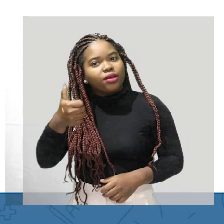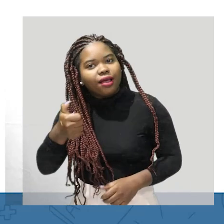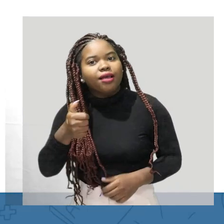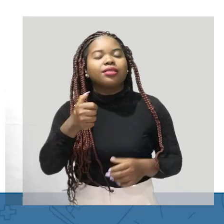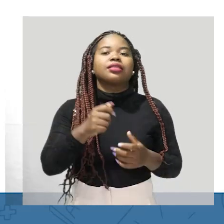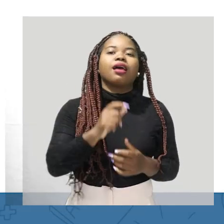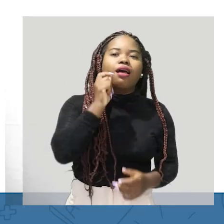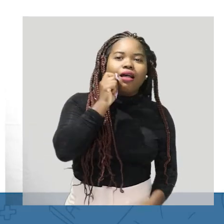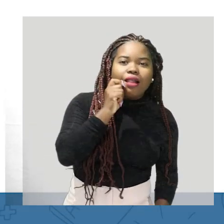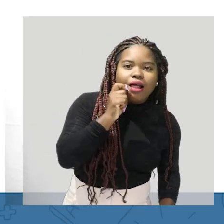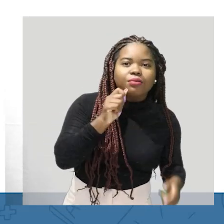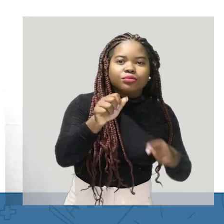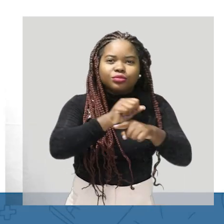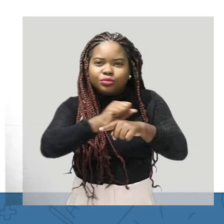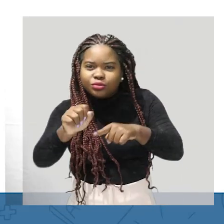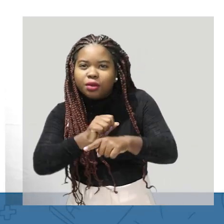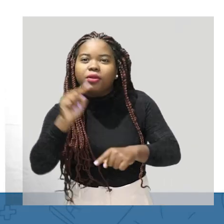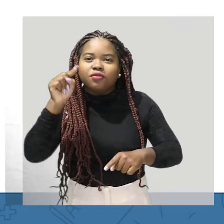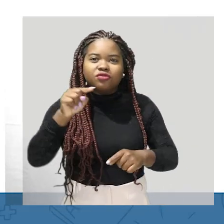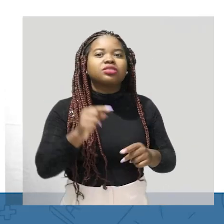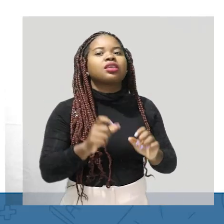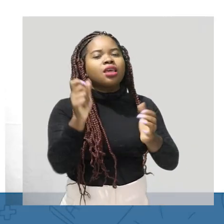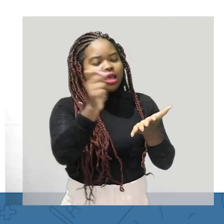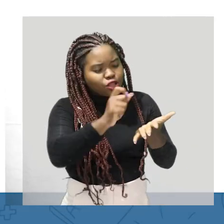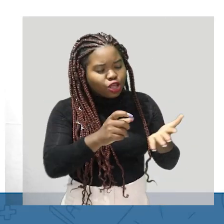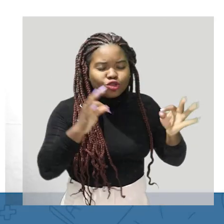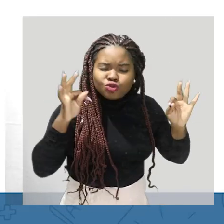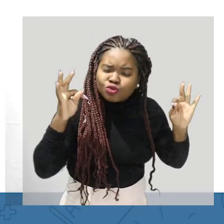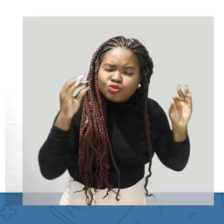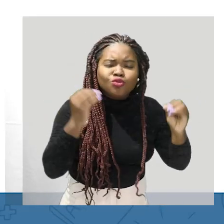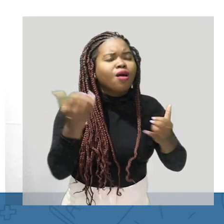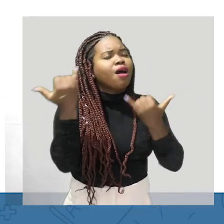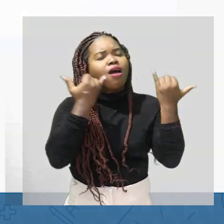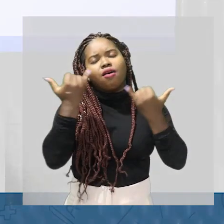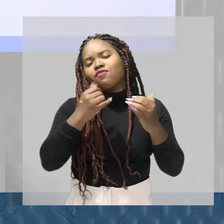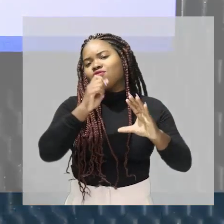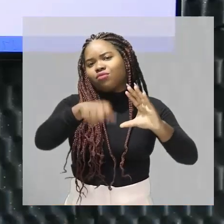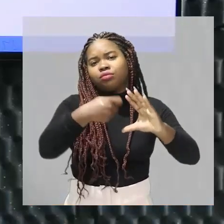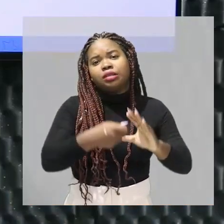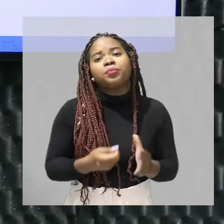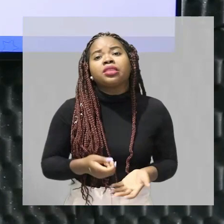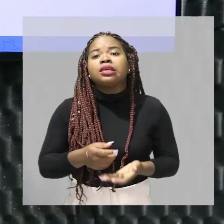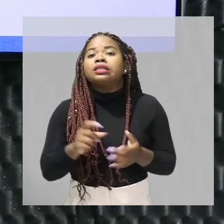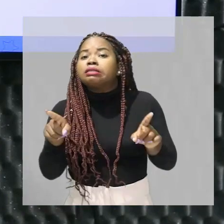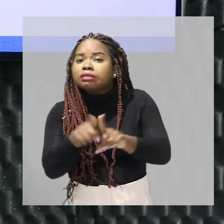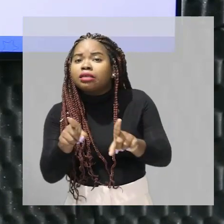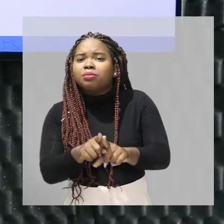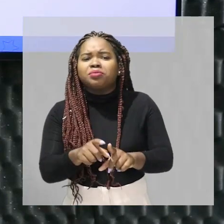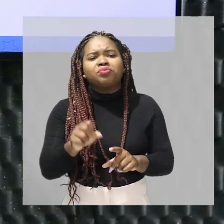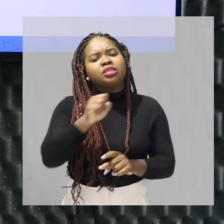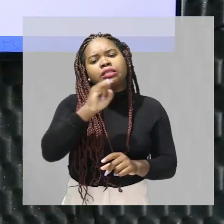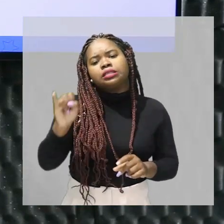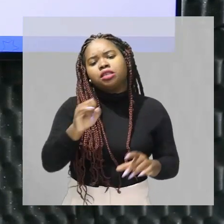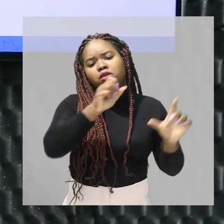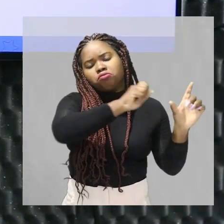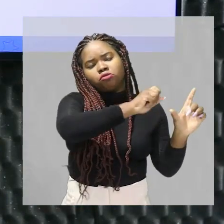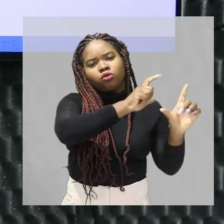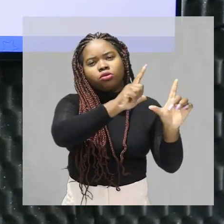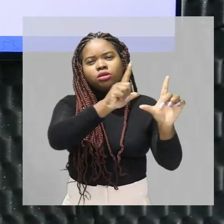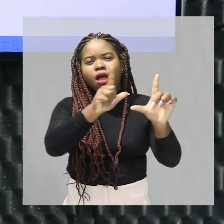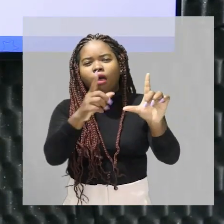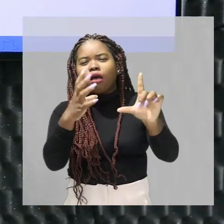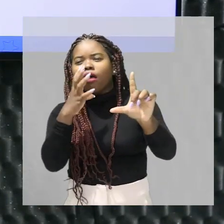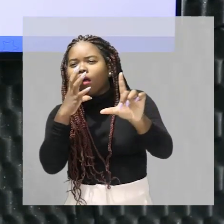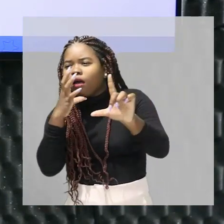devidas anotações ao longo do vídeo, ok, turminha? E sempre que aquela informação chamar sua atenção,